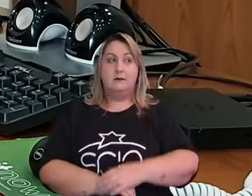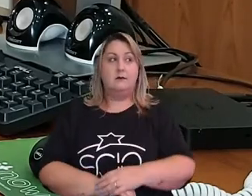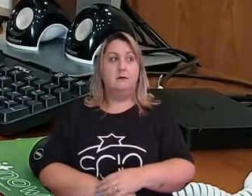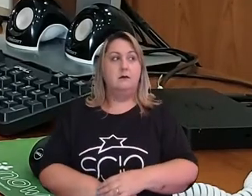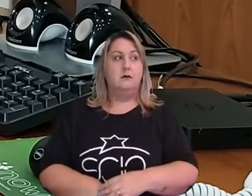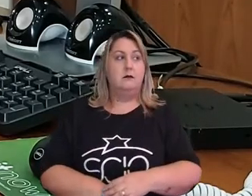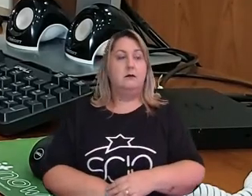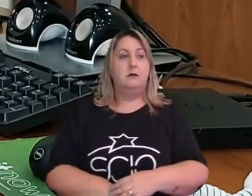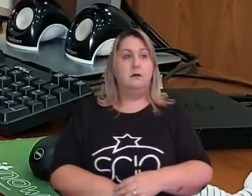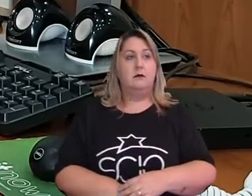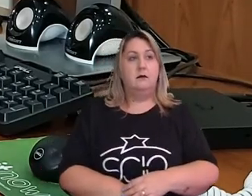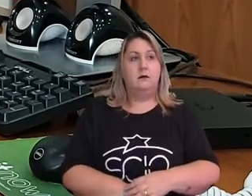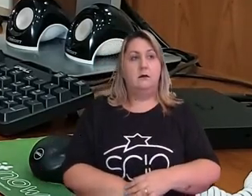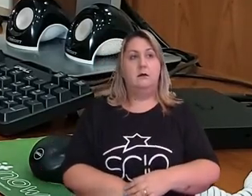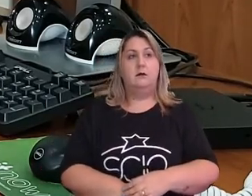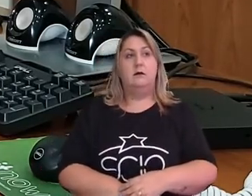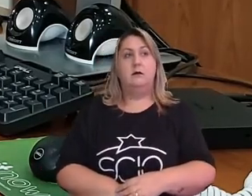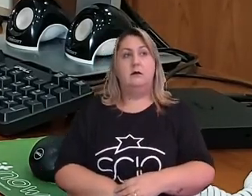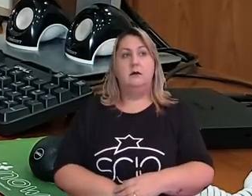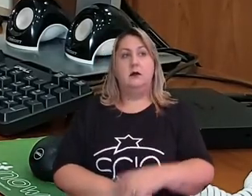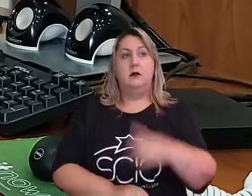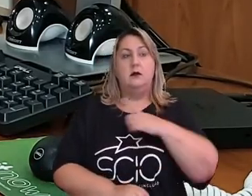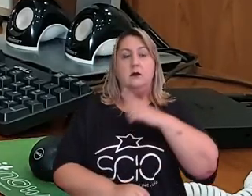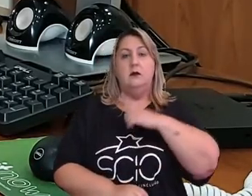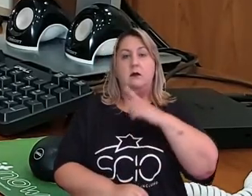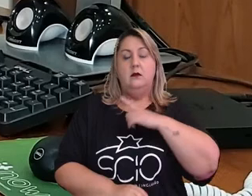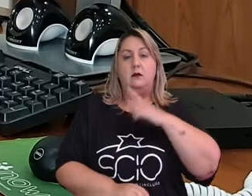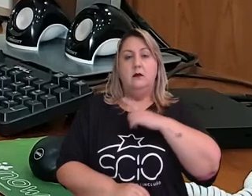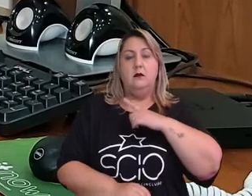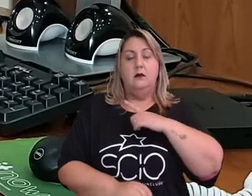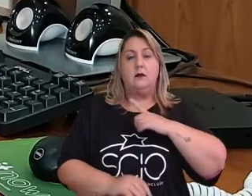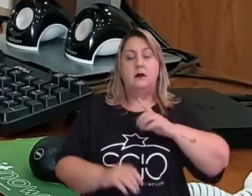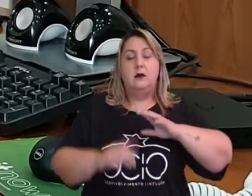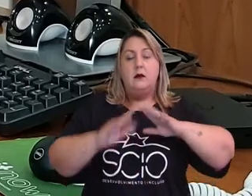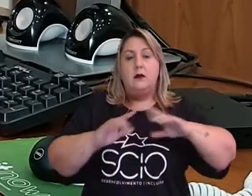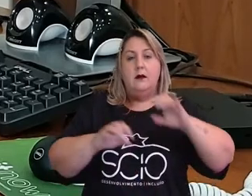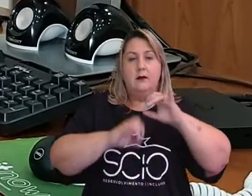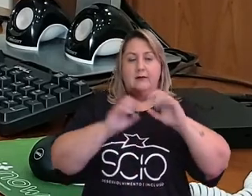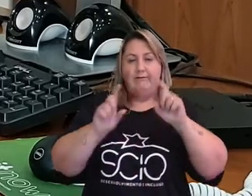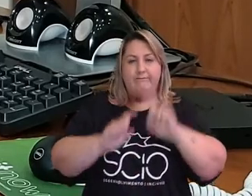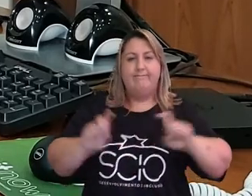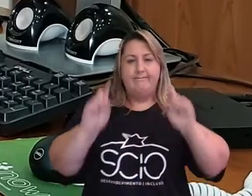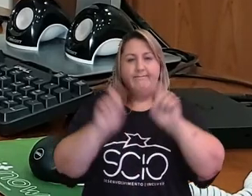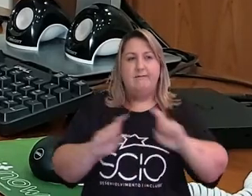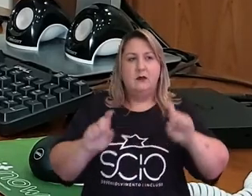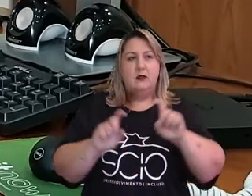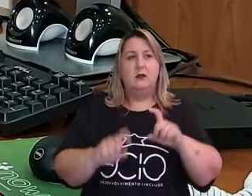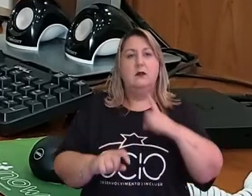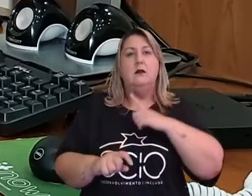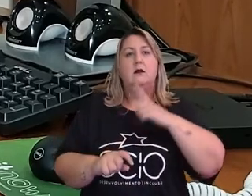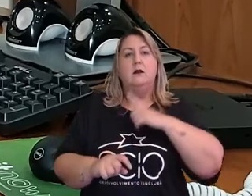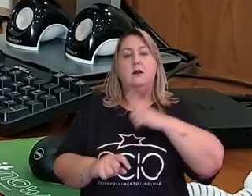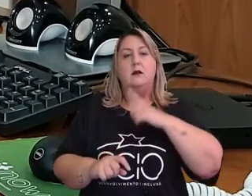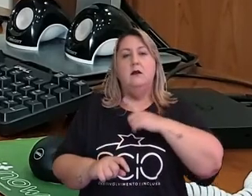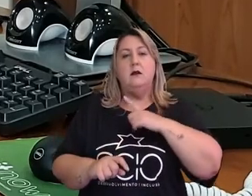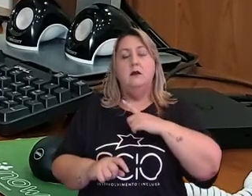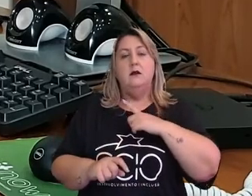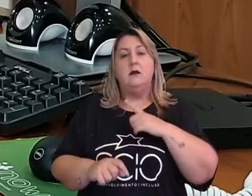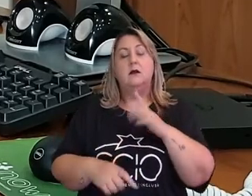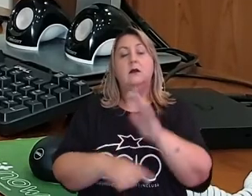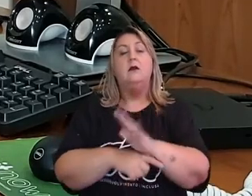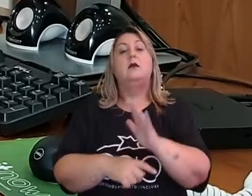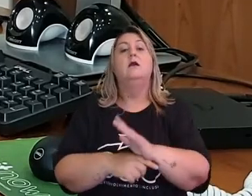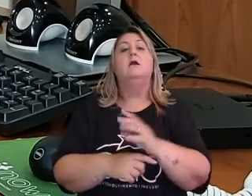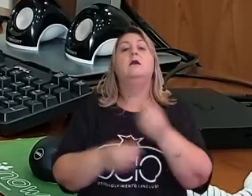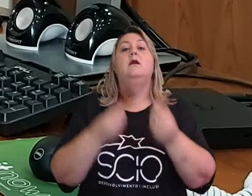as questões, estar alocado em questões digitais. Então, e Matão se mostrou, né? Parabéns a vocês todos,